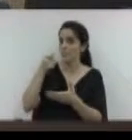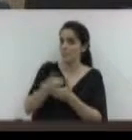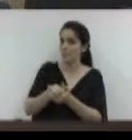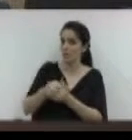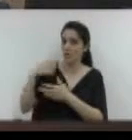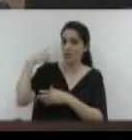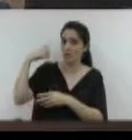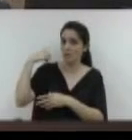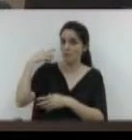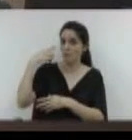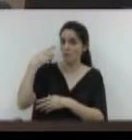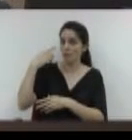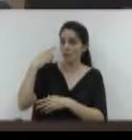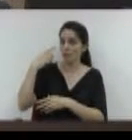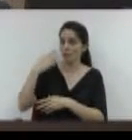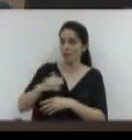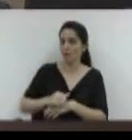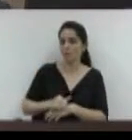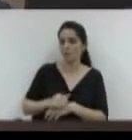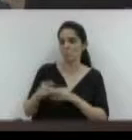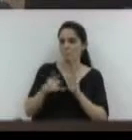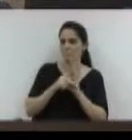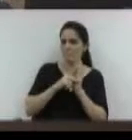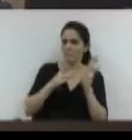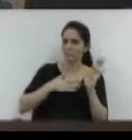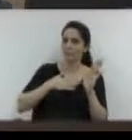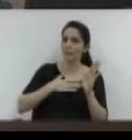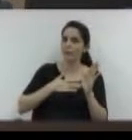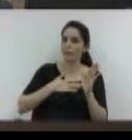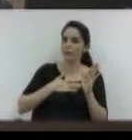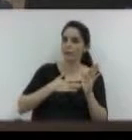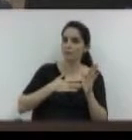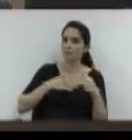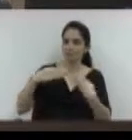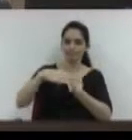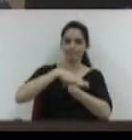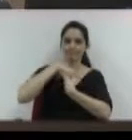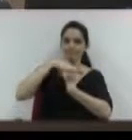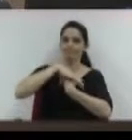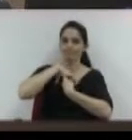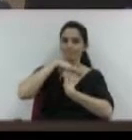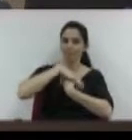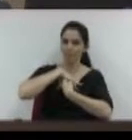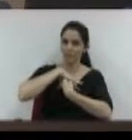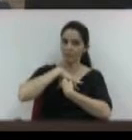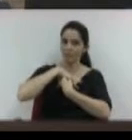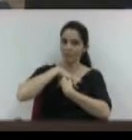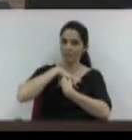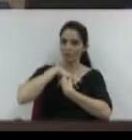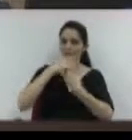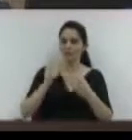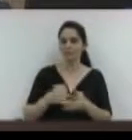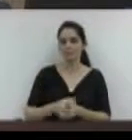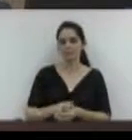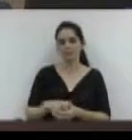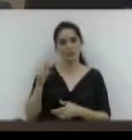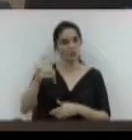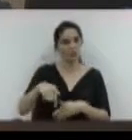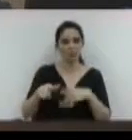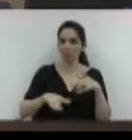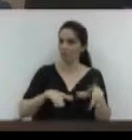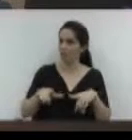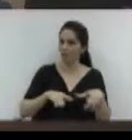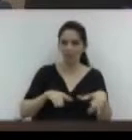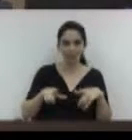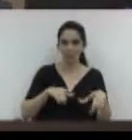advogado particular para ter orientação. Então não era nem para fazer trabalho dentro da casa. E